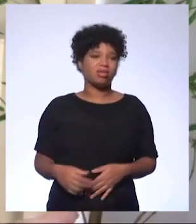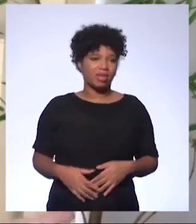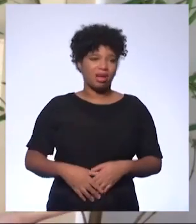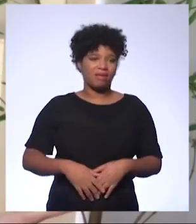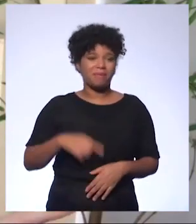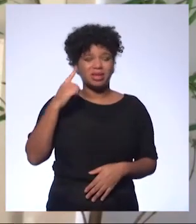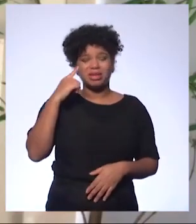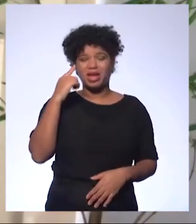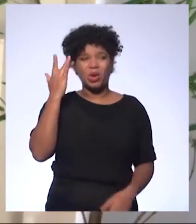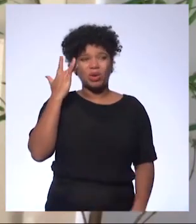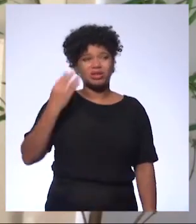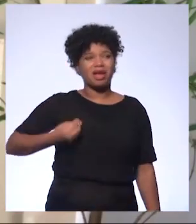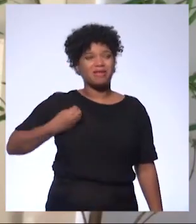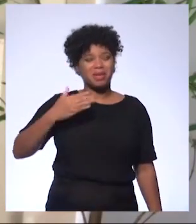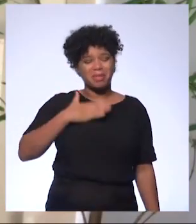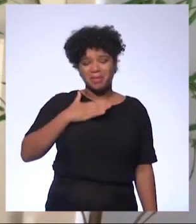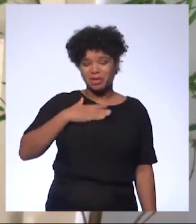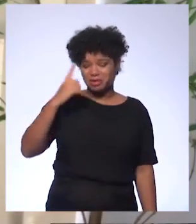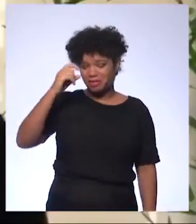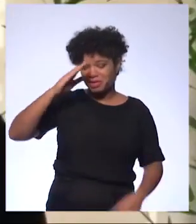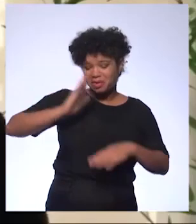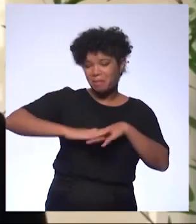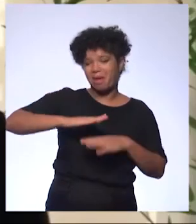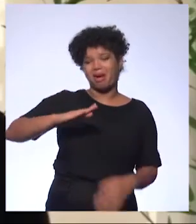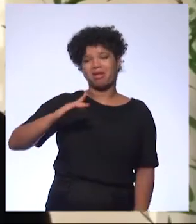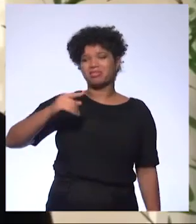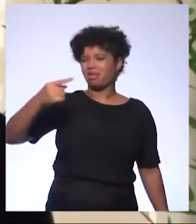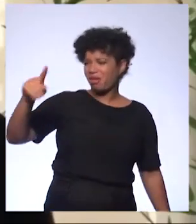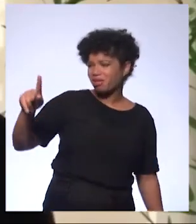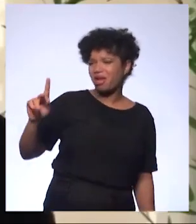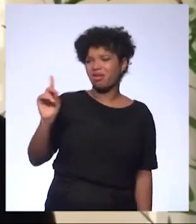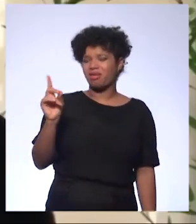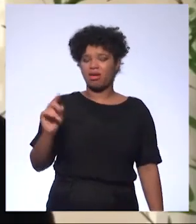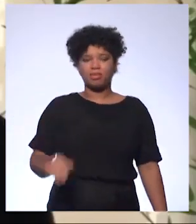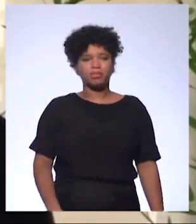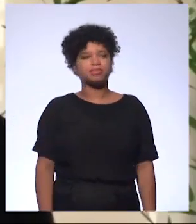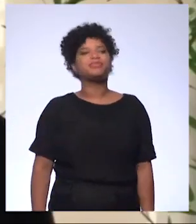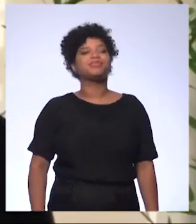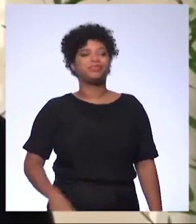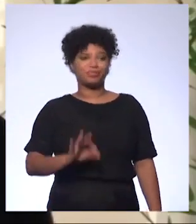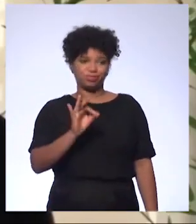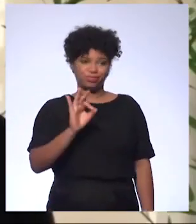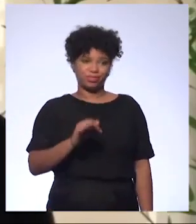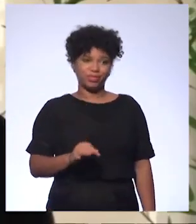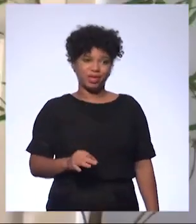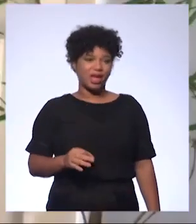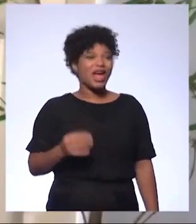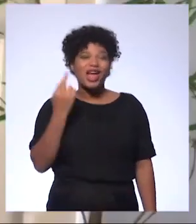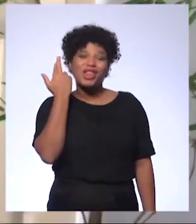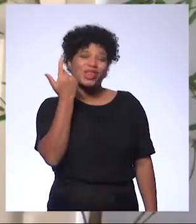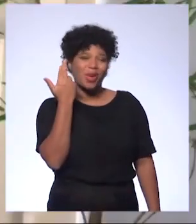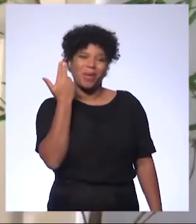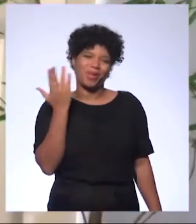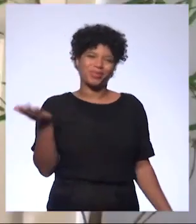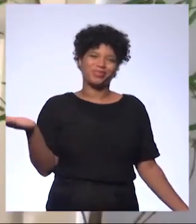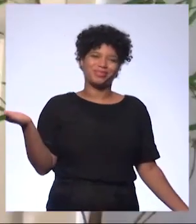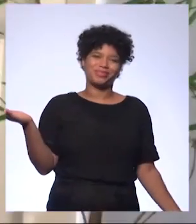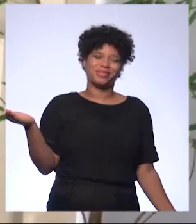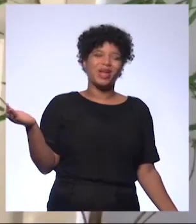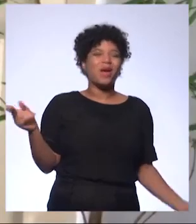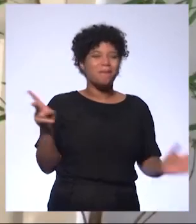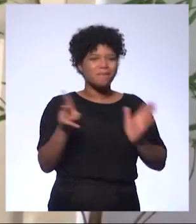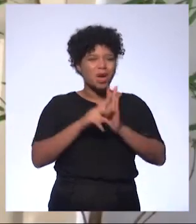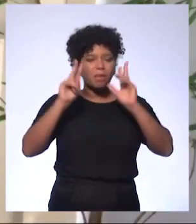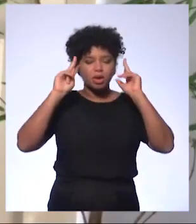mais difícil do que é para outras pessoas? Pois é, você é normal. É natural do ser